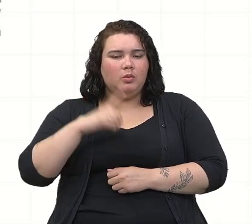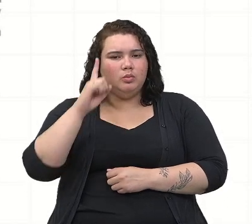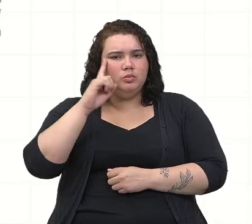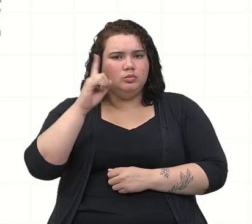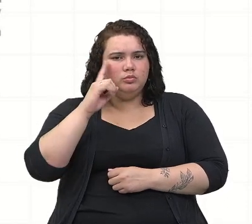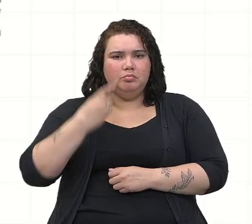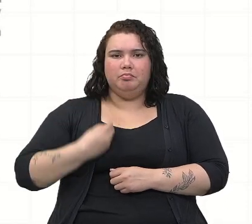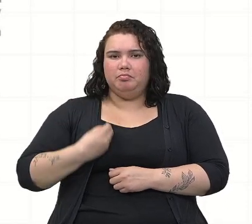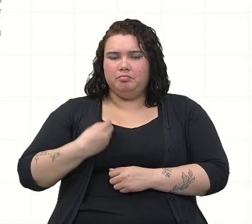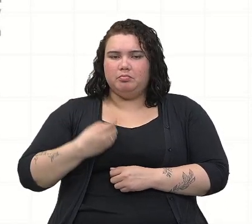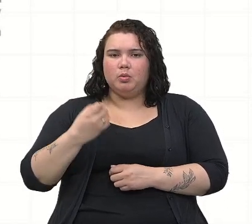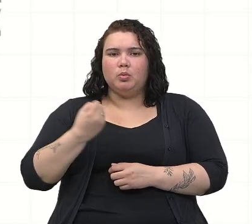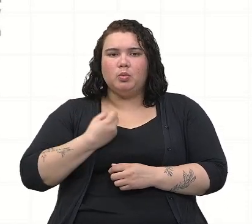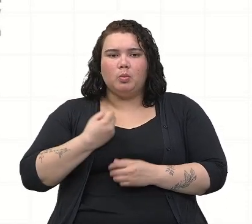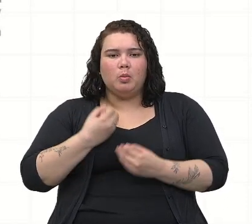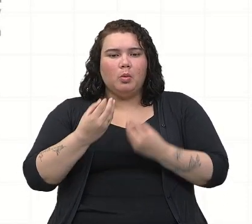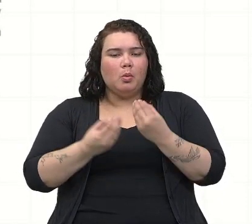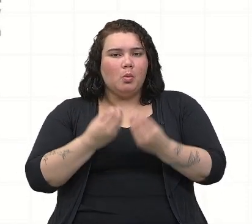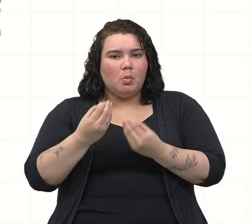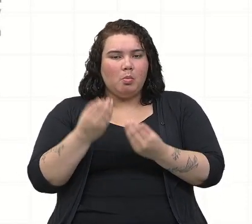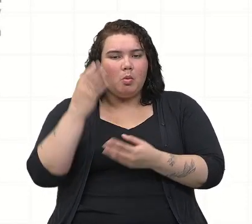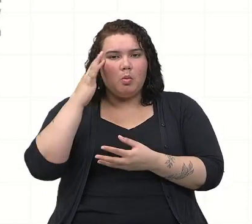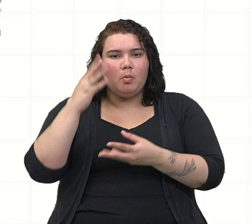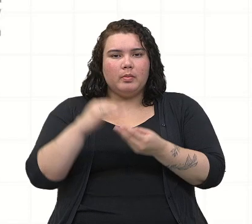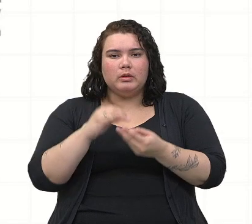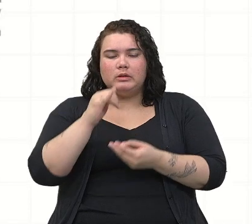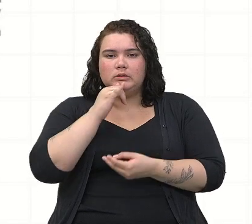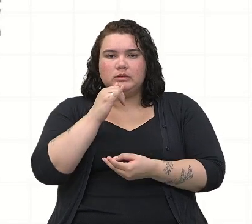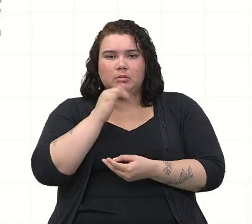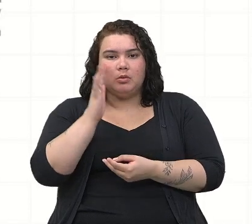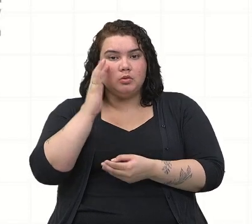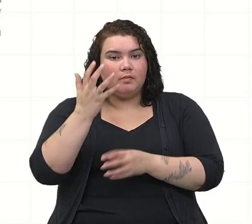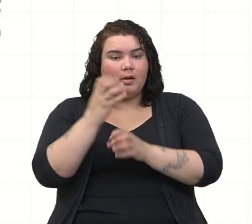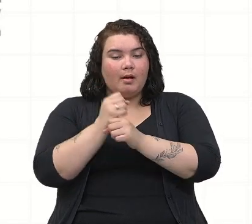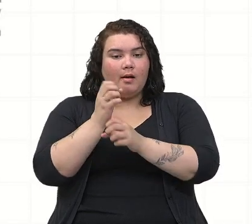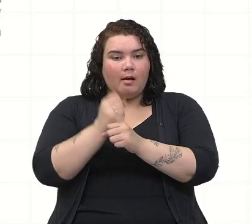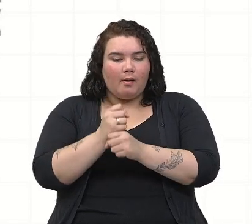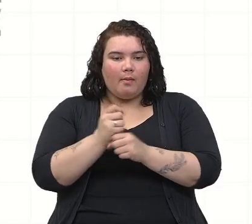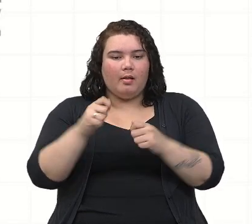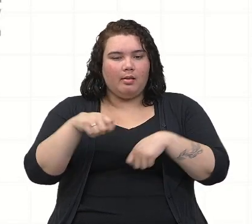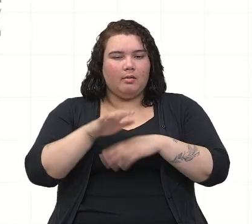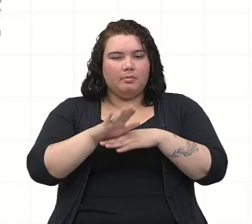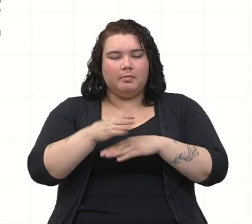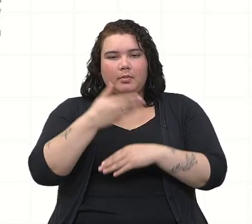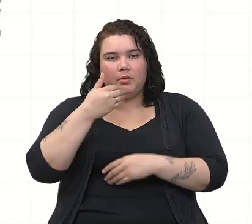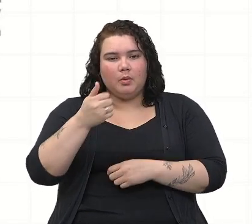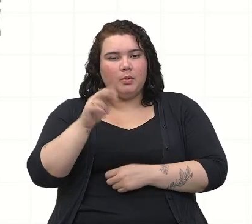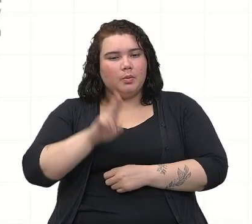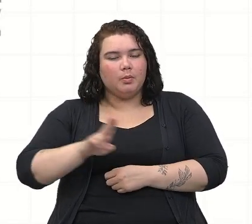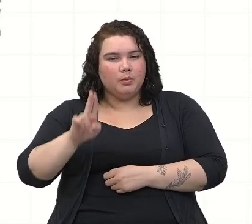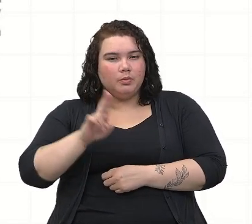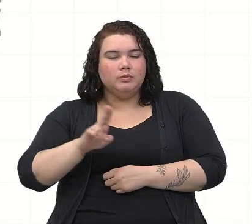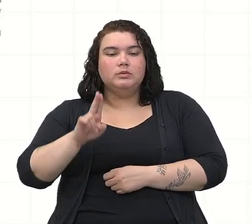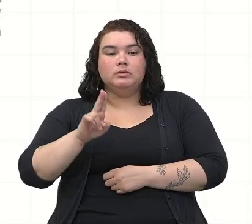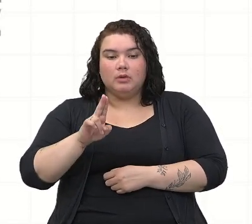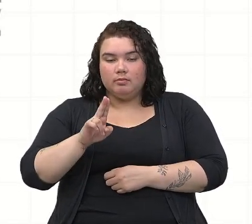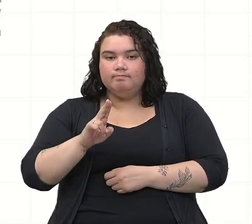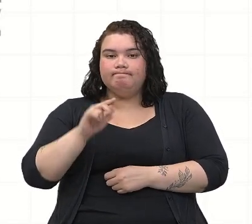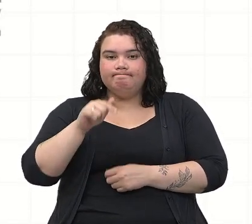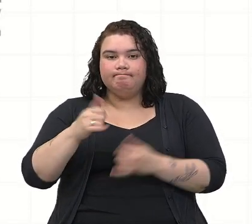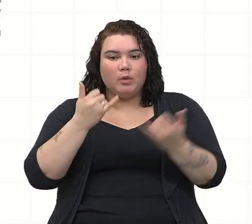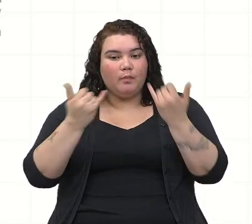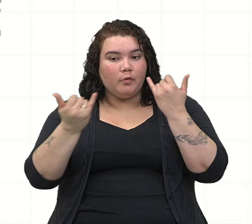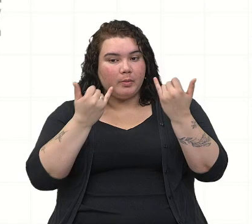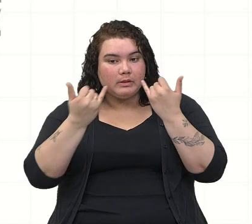mesmo? Entender como calcular essas porcentagens nos ajuda a entender melhor e utilizar também, né, melhor